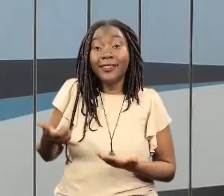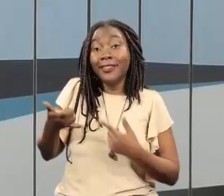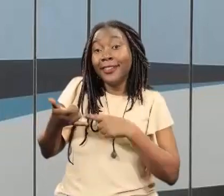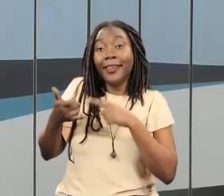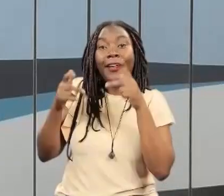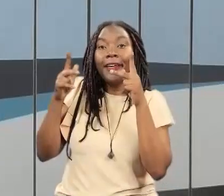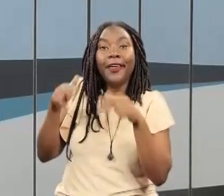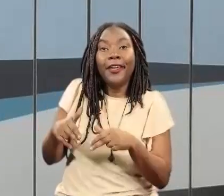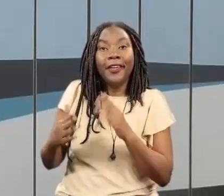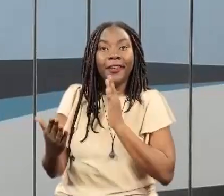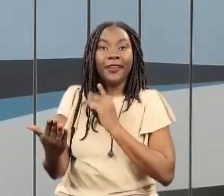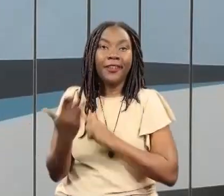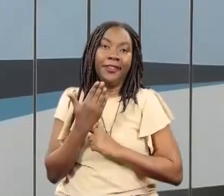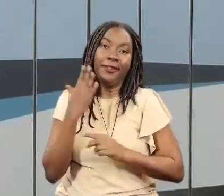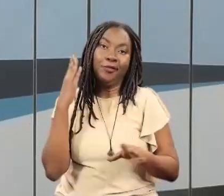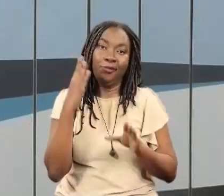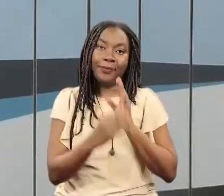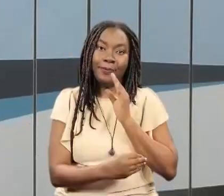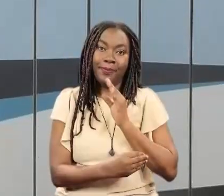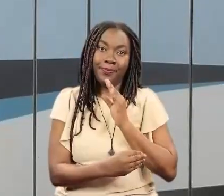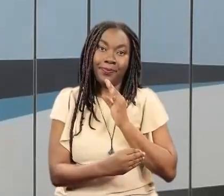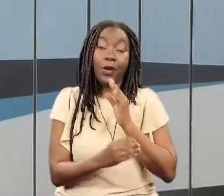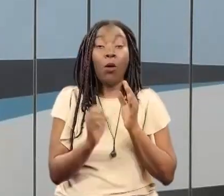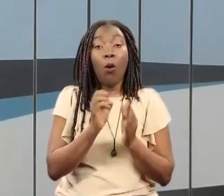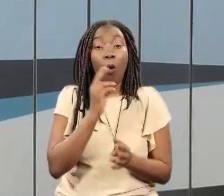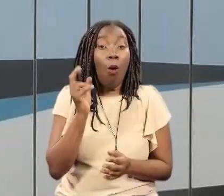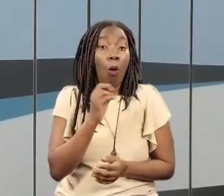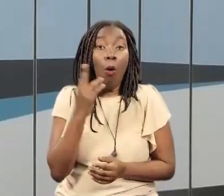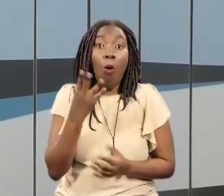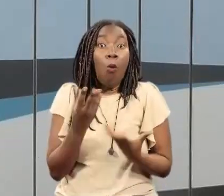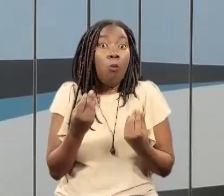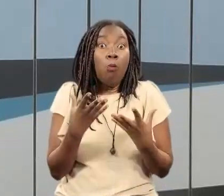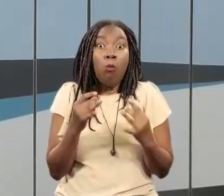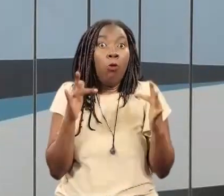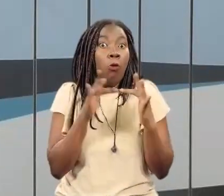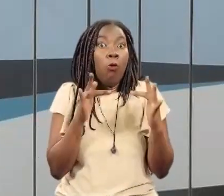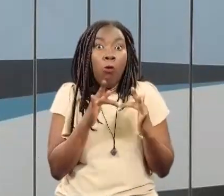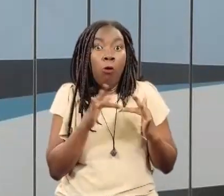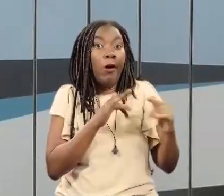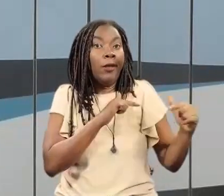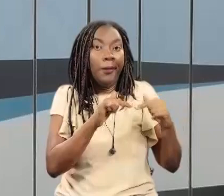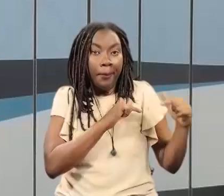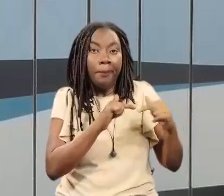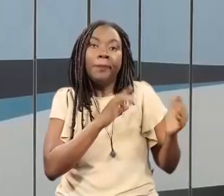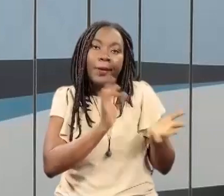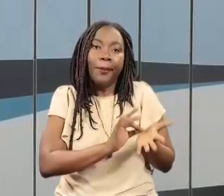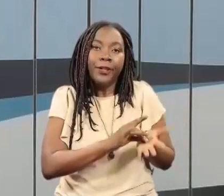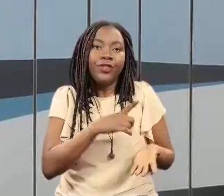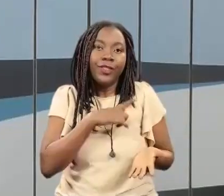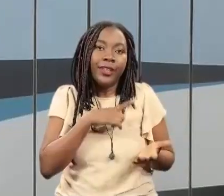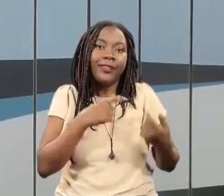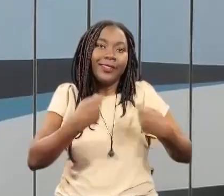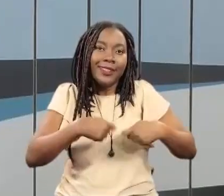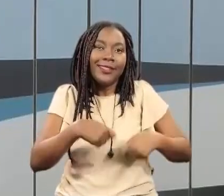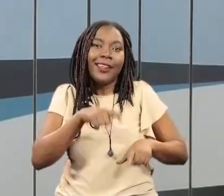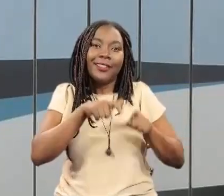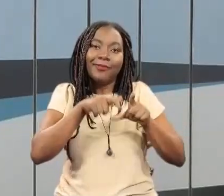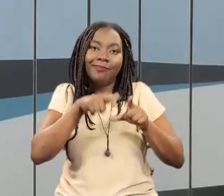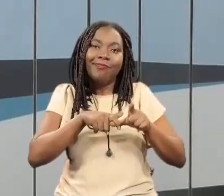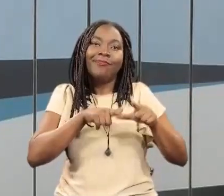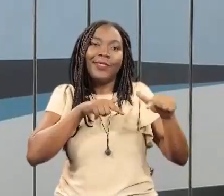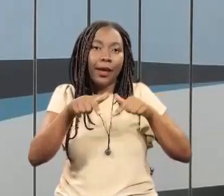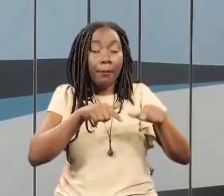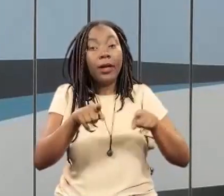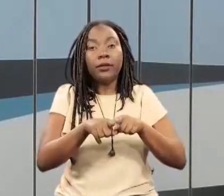como uma válvula de escape, né? Ou eles estão tão conectados com o trabalho que realmente eles têm essa necessidade, então a dependência do trabalho, isso também é